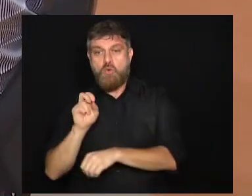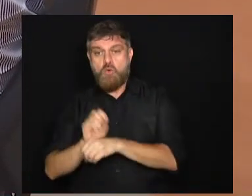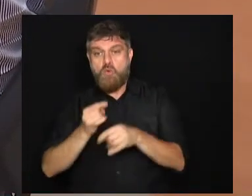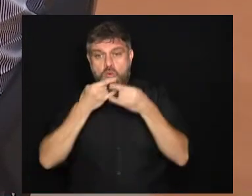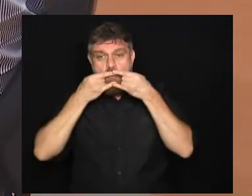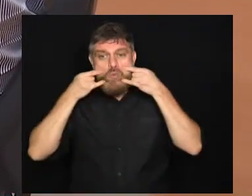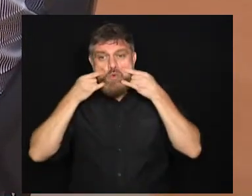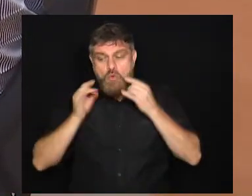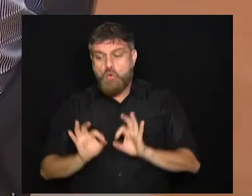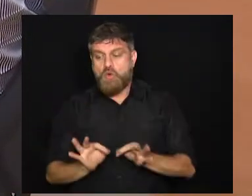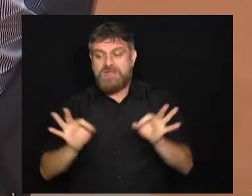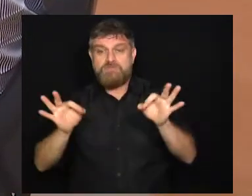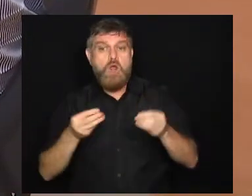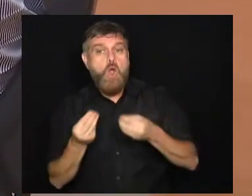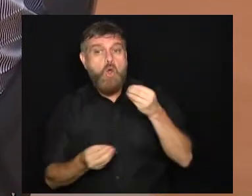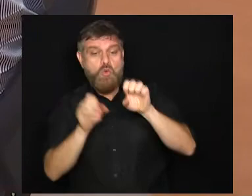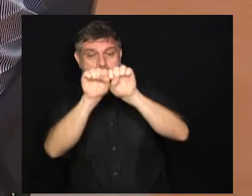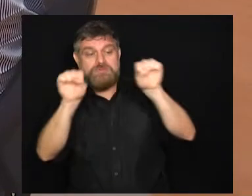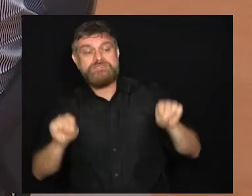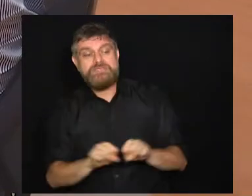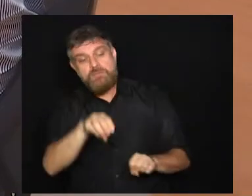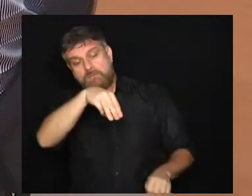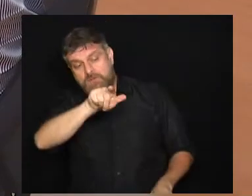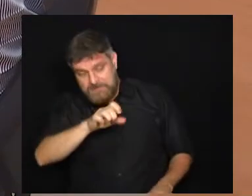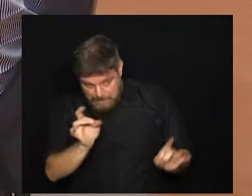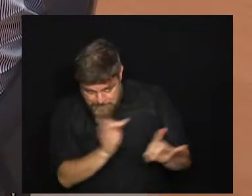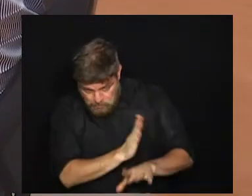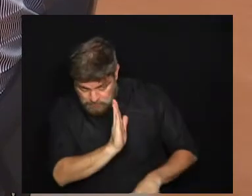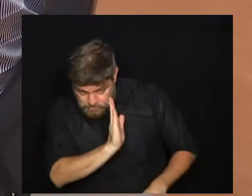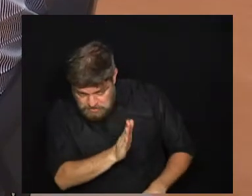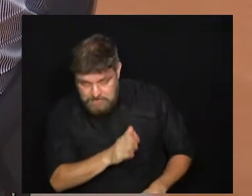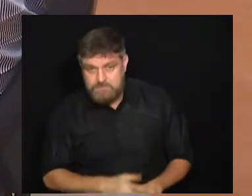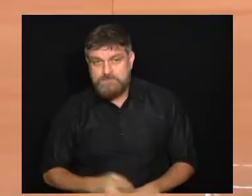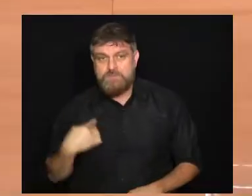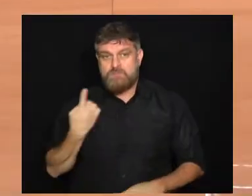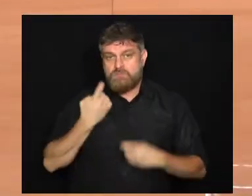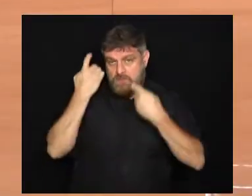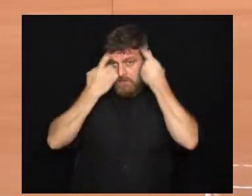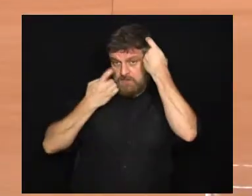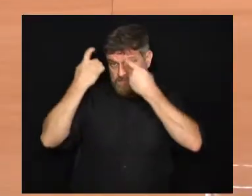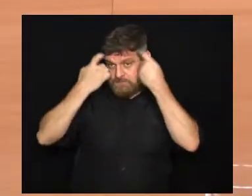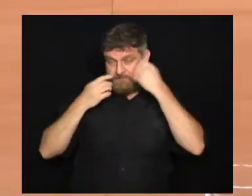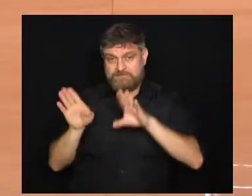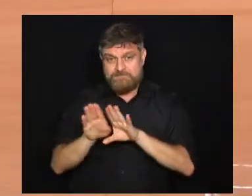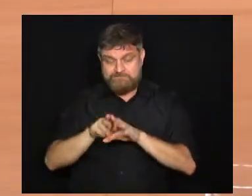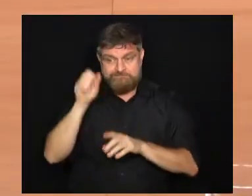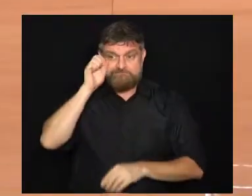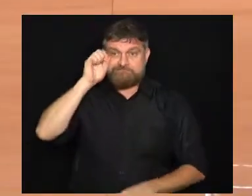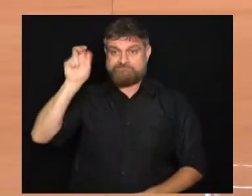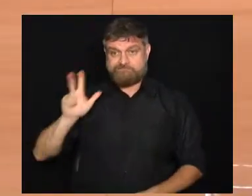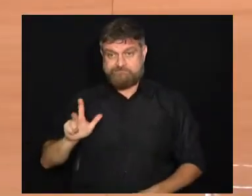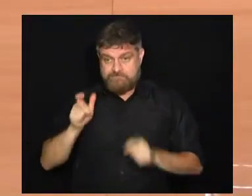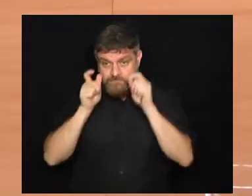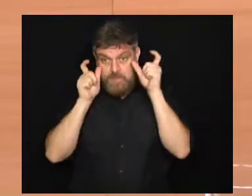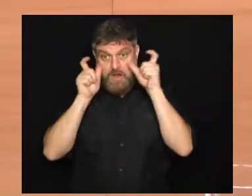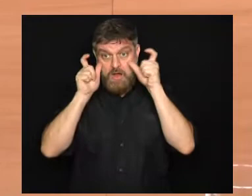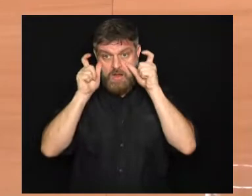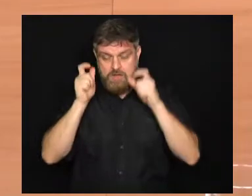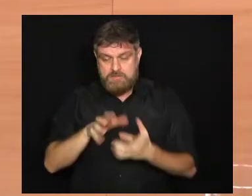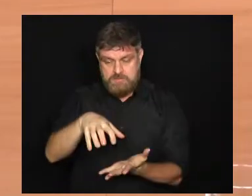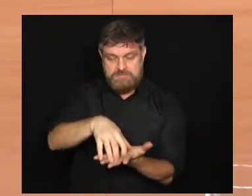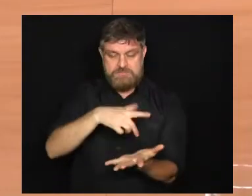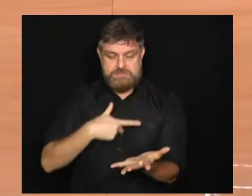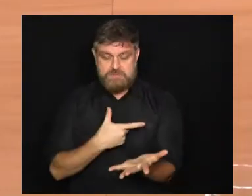rede Mário Gatti? Vamos lá. Nós começamos isso, a preocupação também, o alerta, foi coincidente, acho, com todas as unidades de saúde.